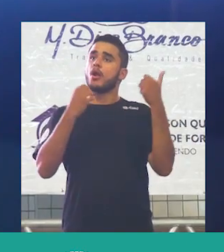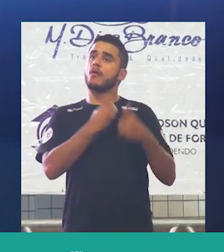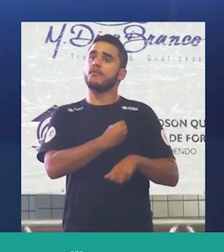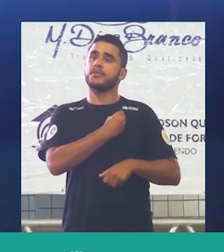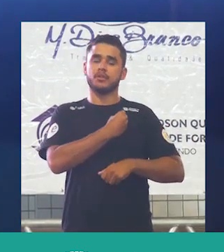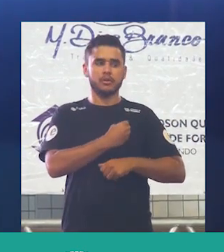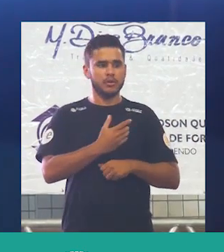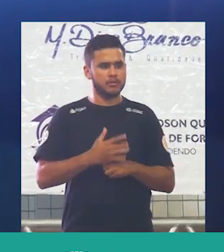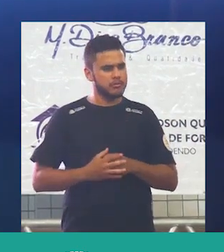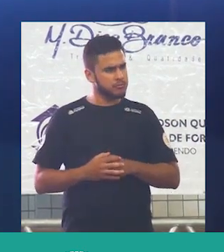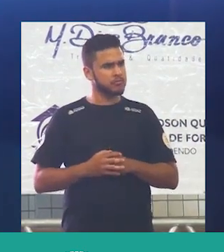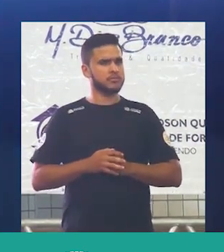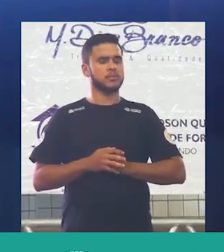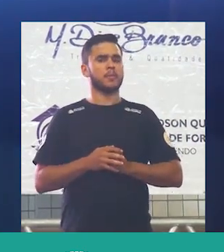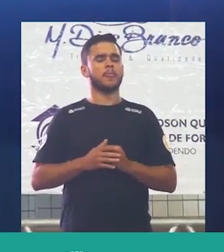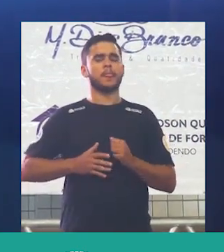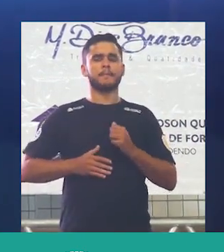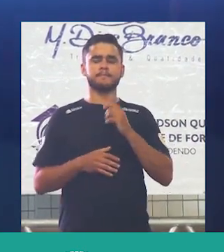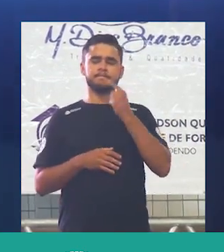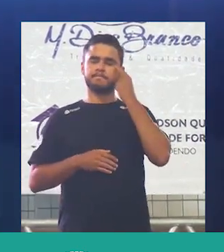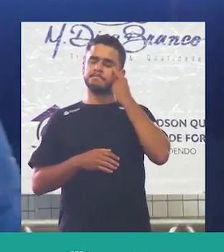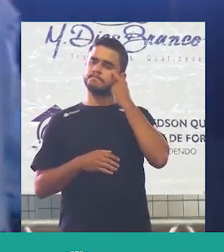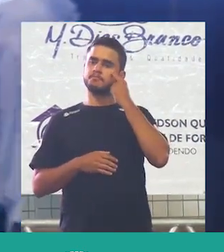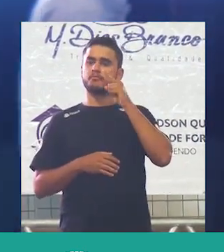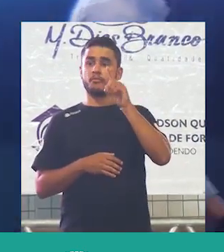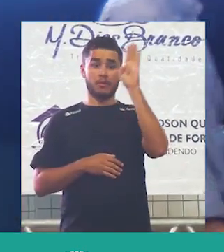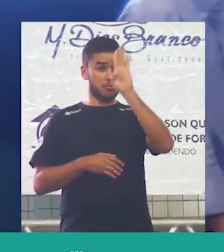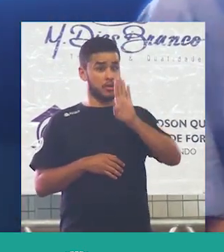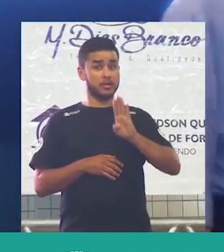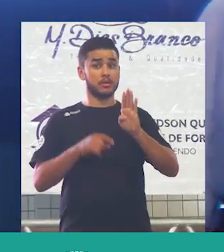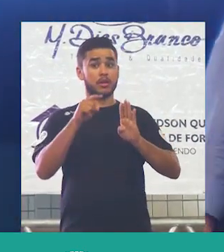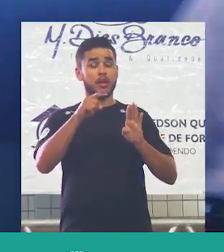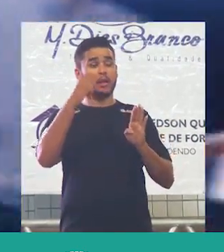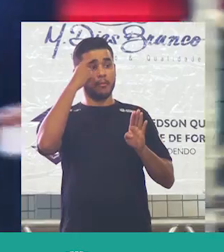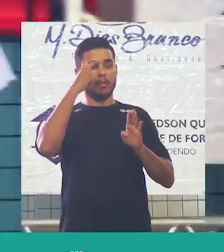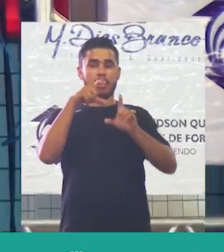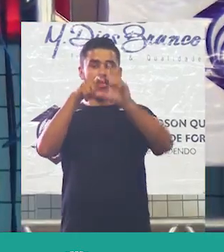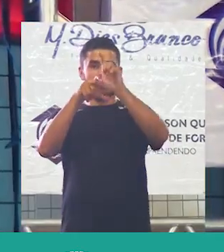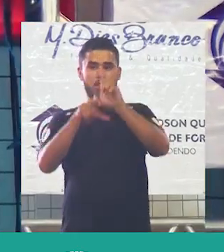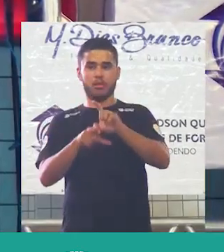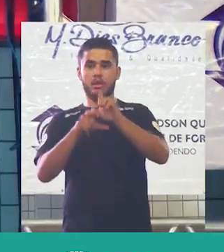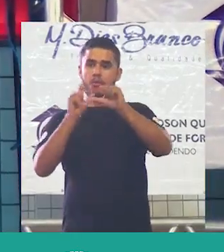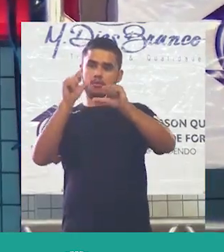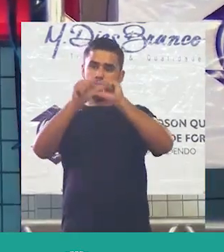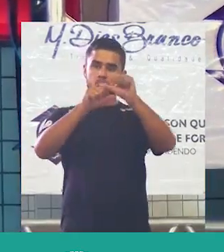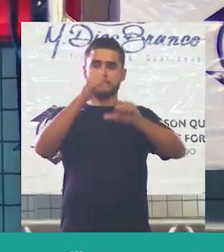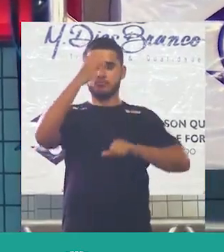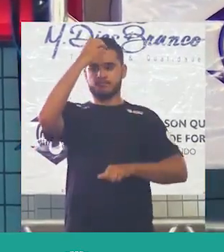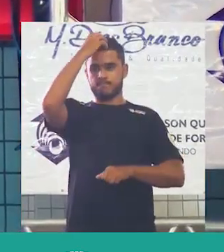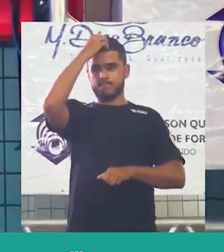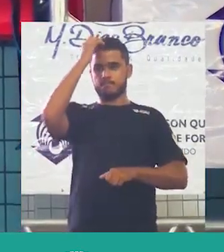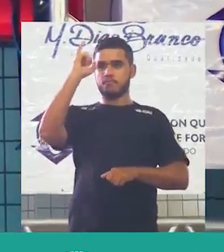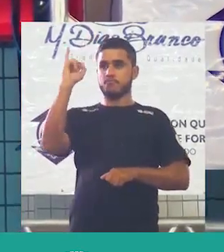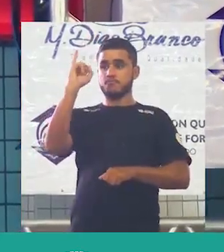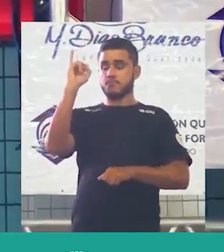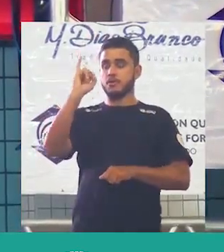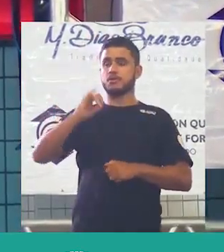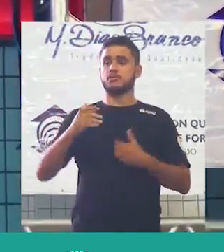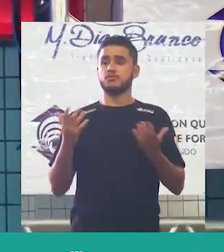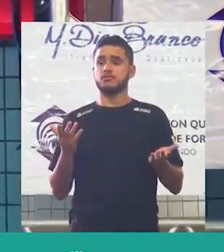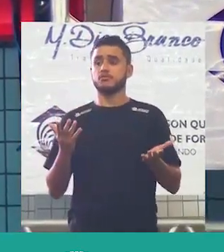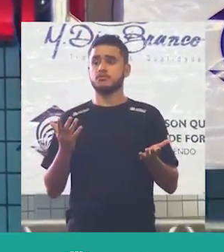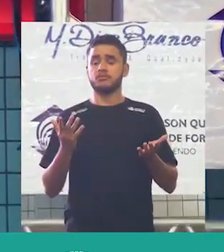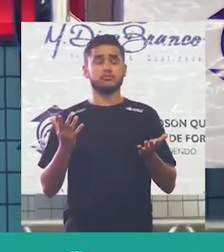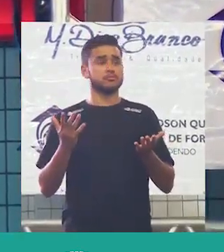amigo, vamos entender, né? O Brasil saiu de colônia para império, e o que